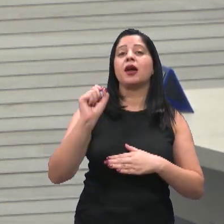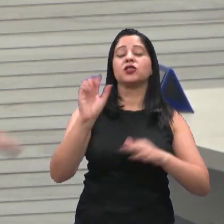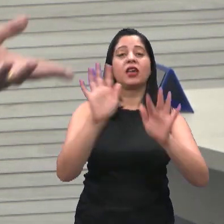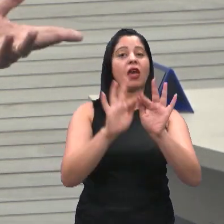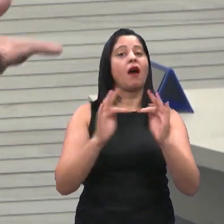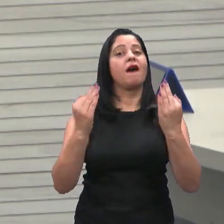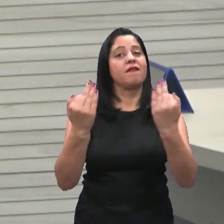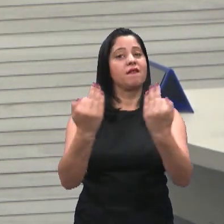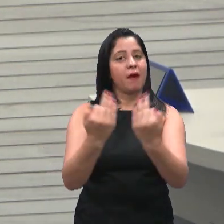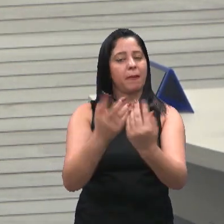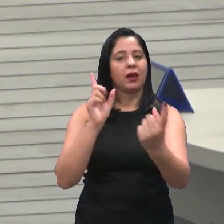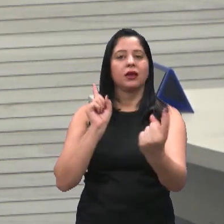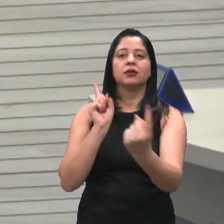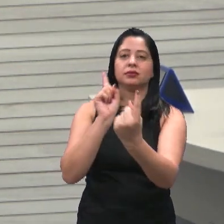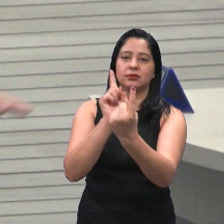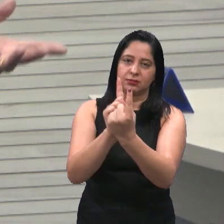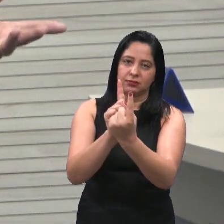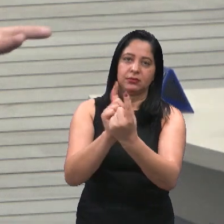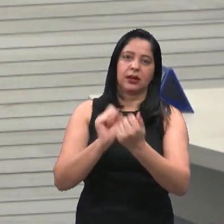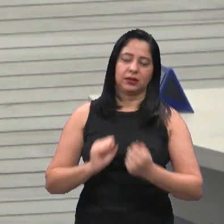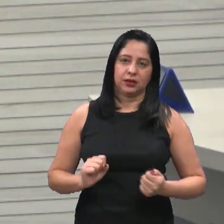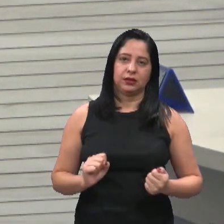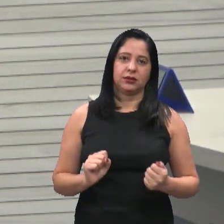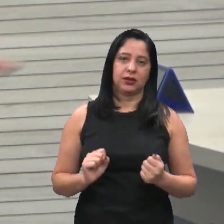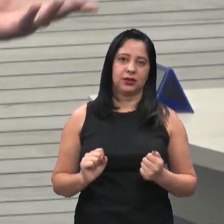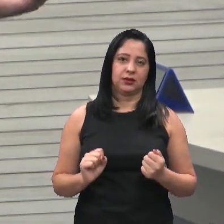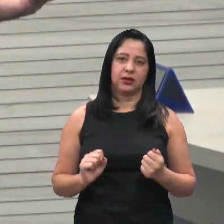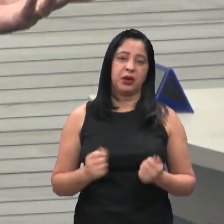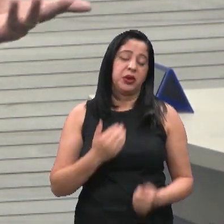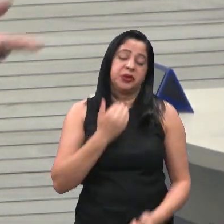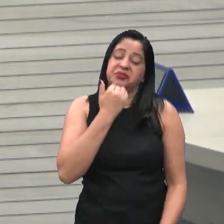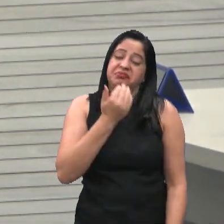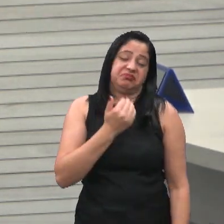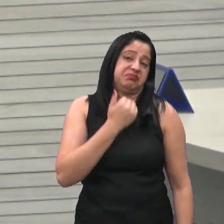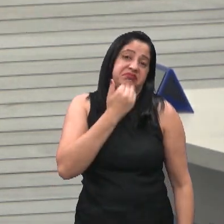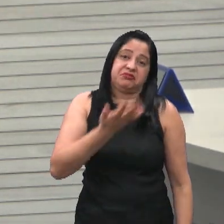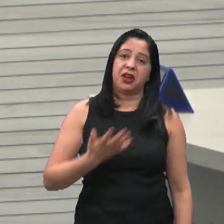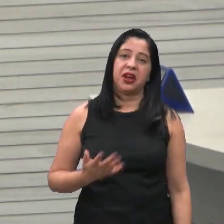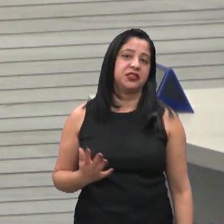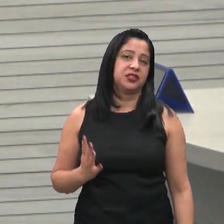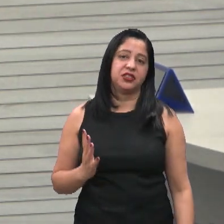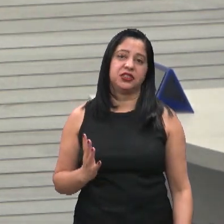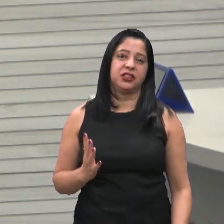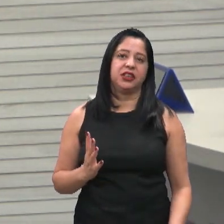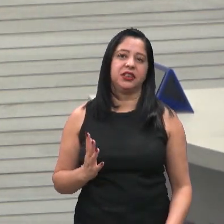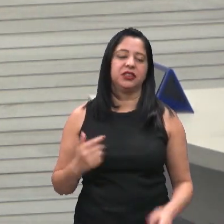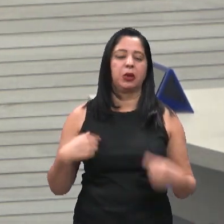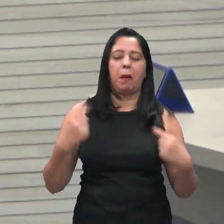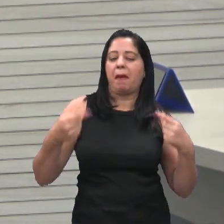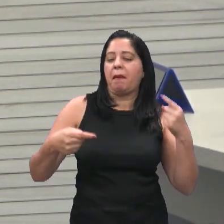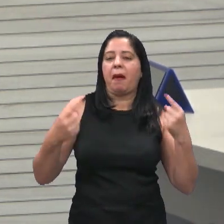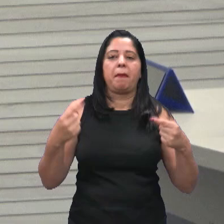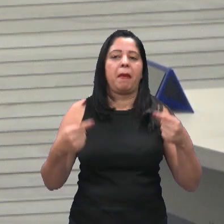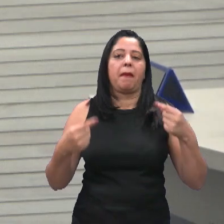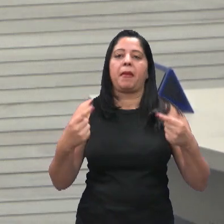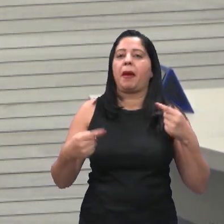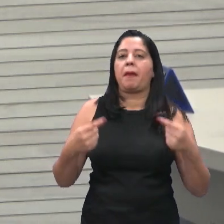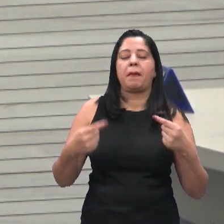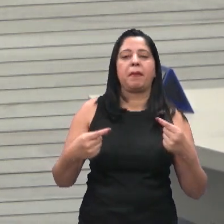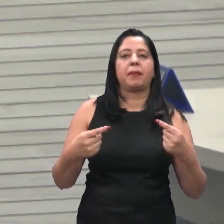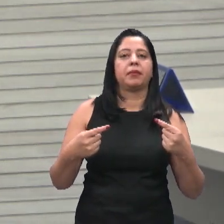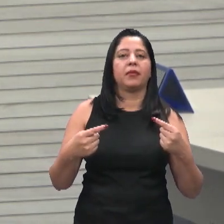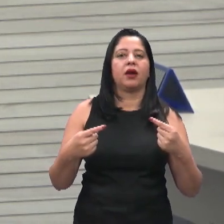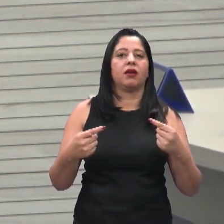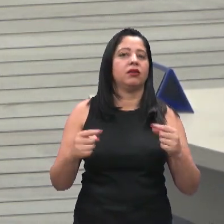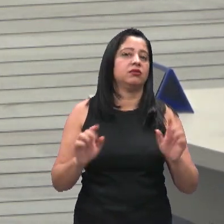anseios atendidos. Não adianta querer fazer política que eu posso imaginar